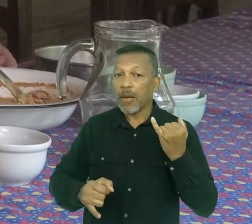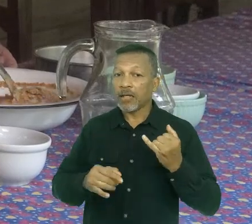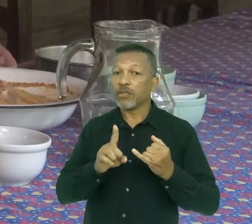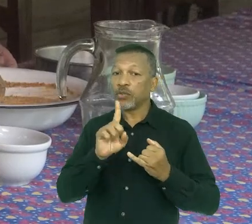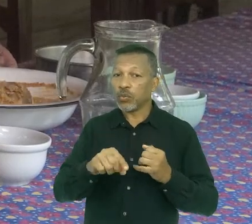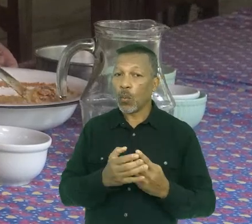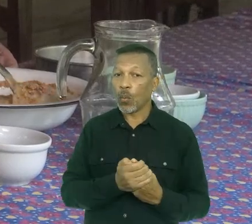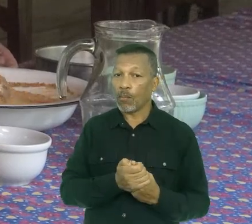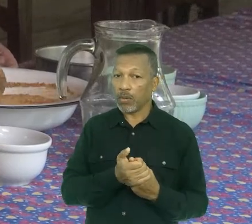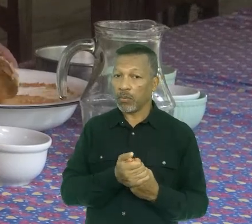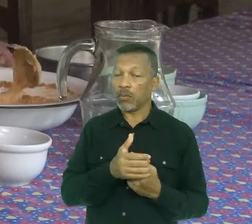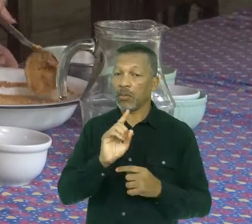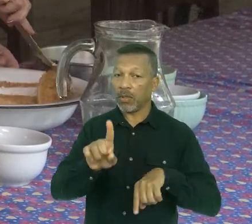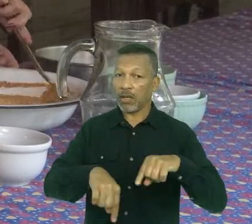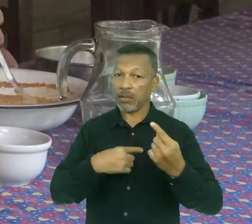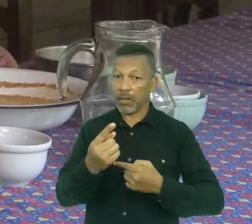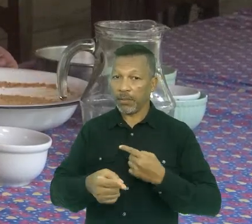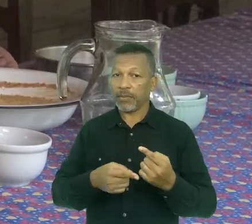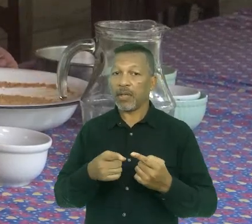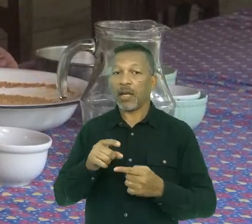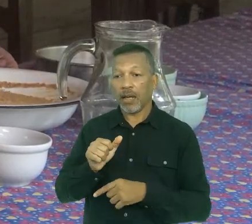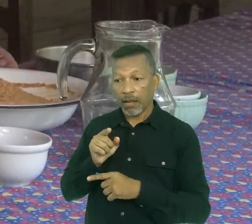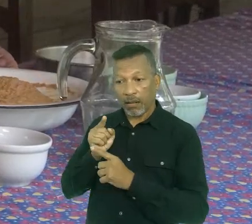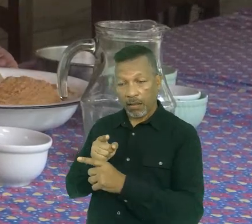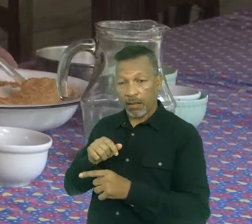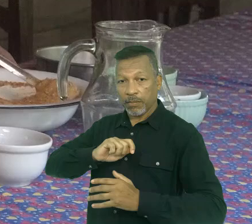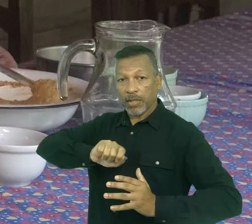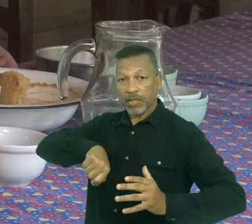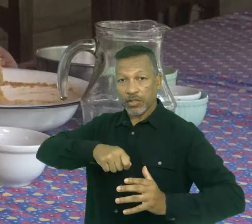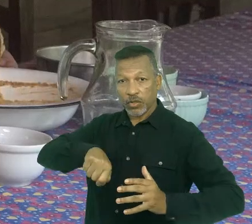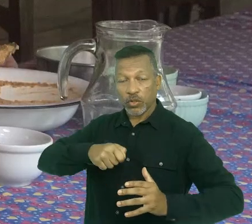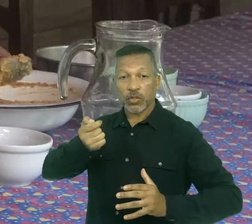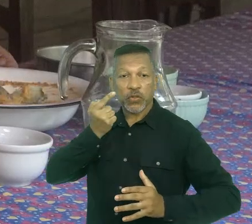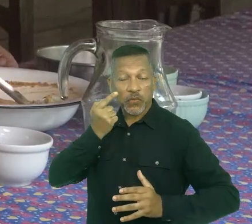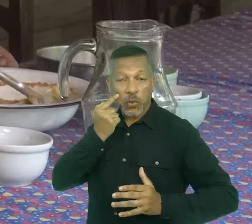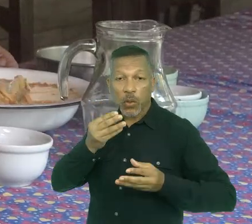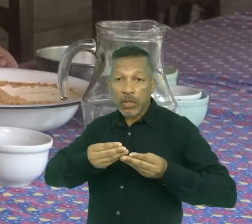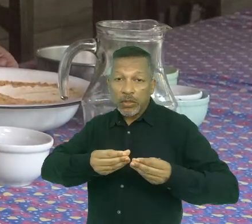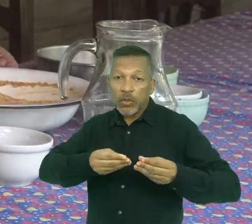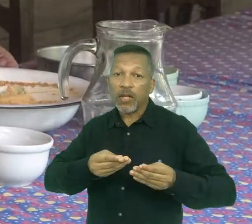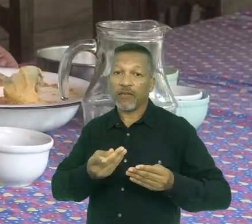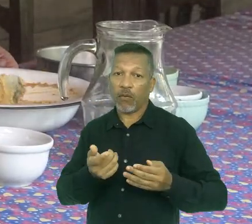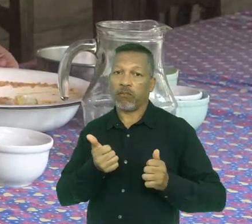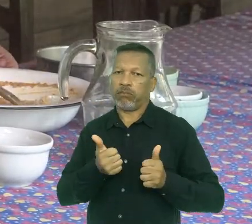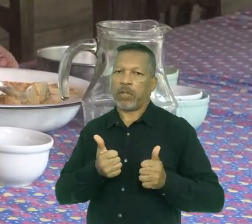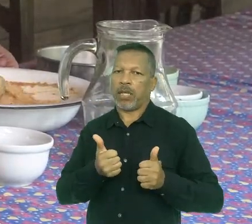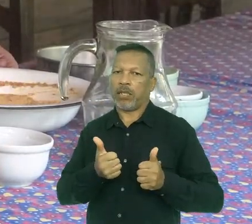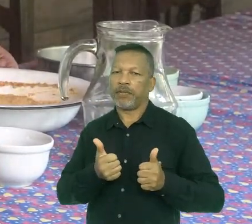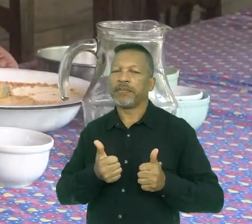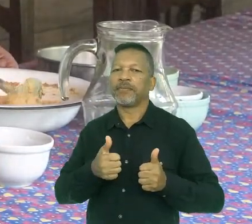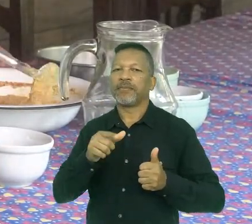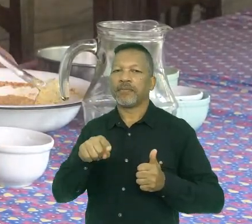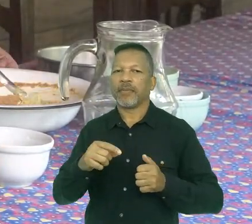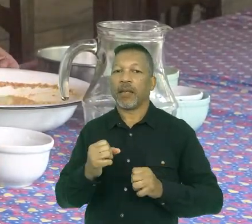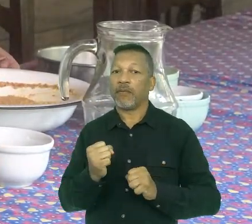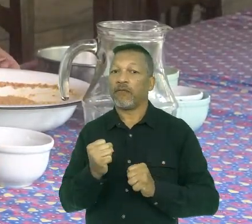né, do amendoim. Aí a Perpétua mexeu aqui, a gente já viu que a textura já ficou, já tá